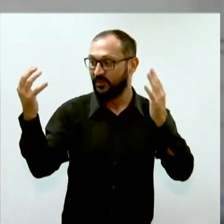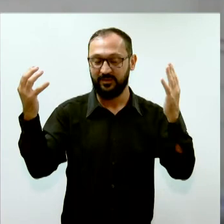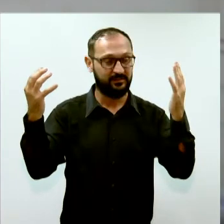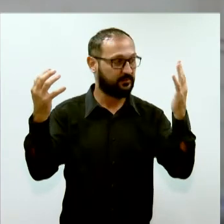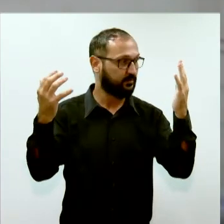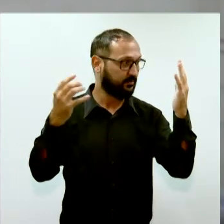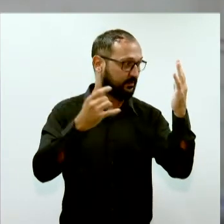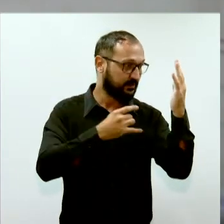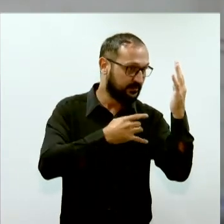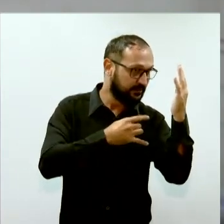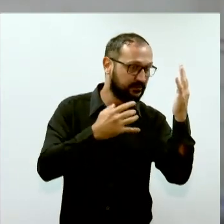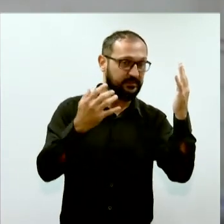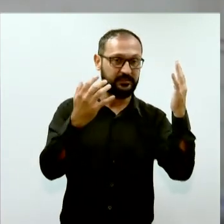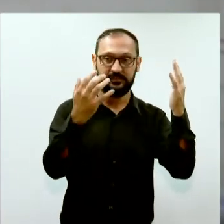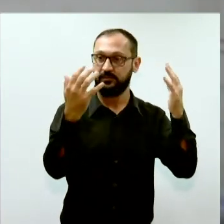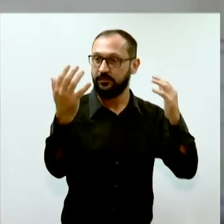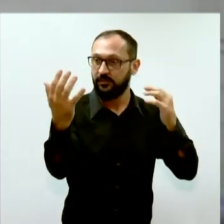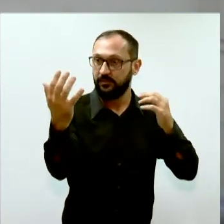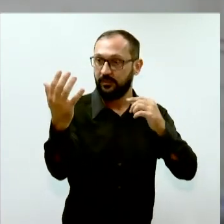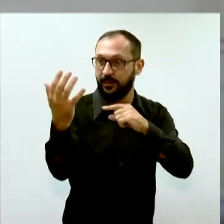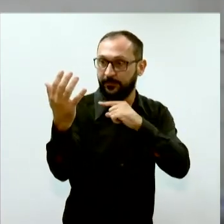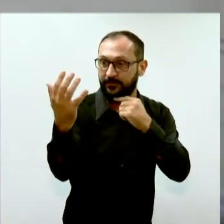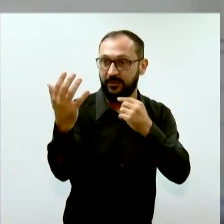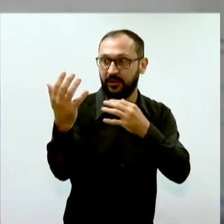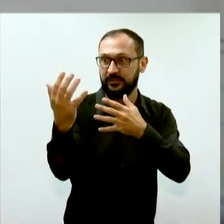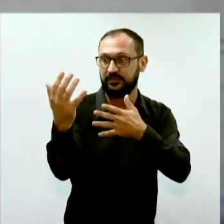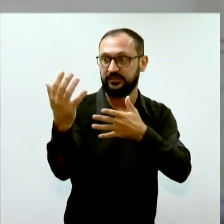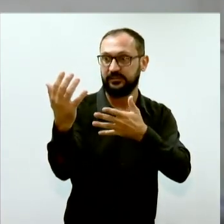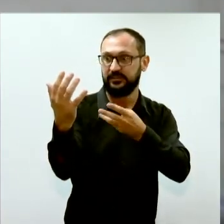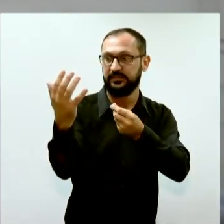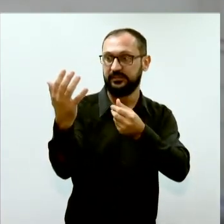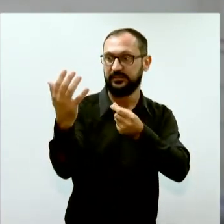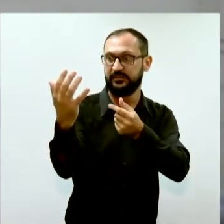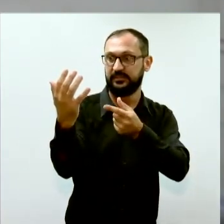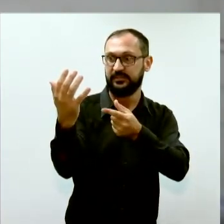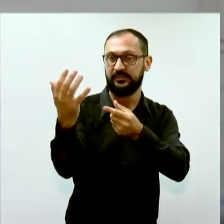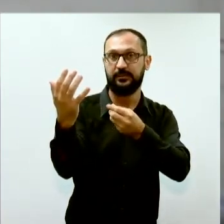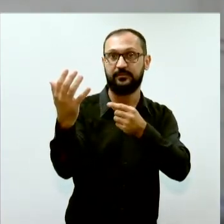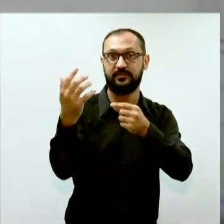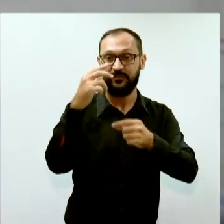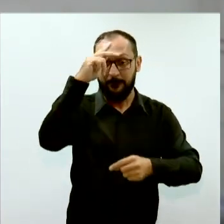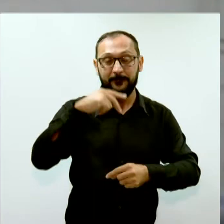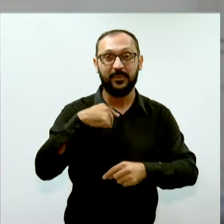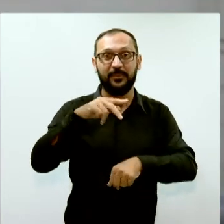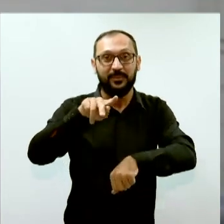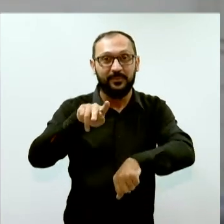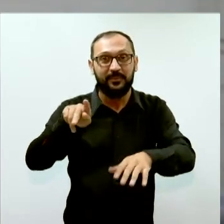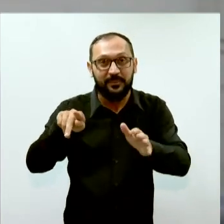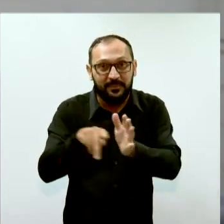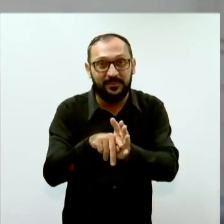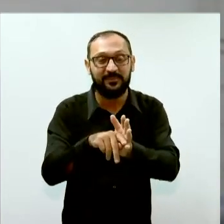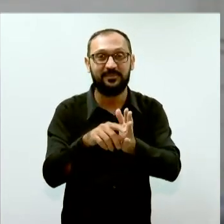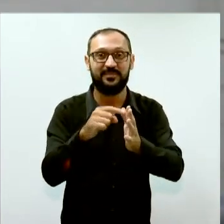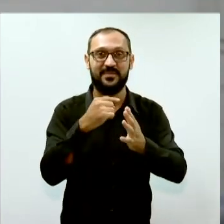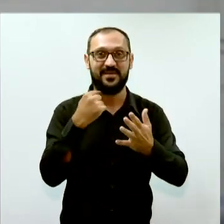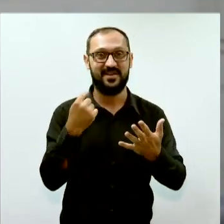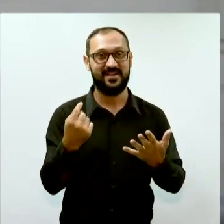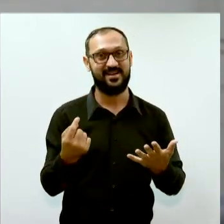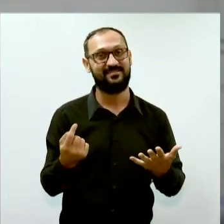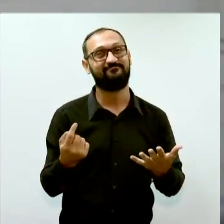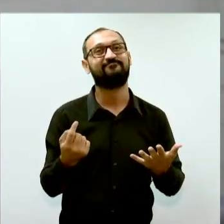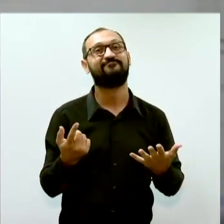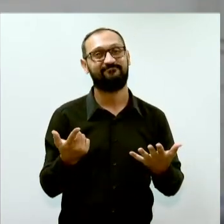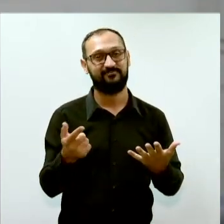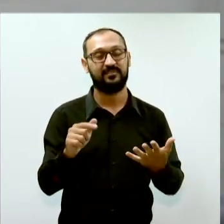é um medo, às vezes a gente vê a nossa própria morte, né? Às vezes a gente prevê a nossa própria mortalidade.